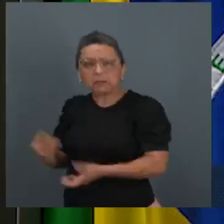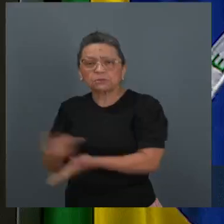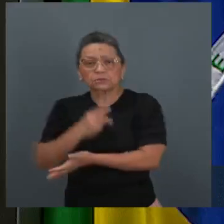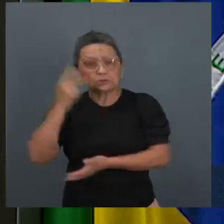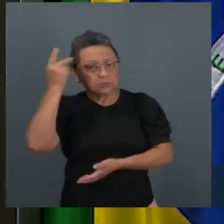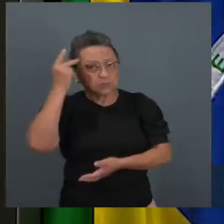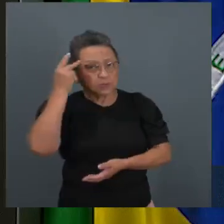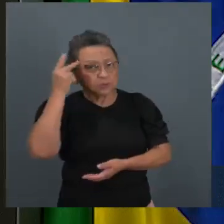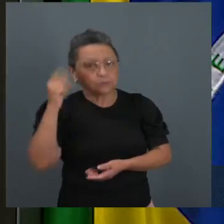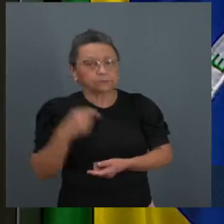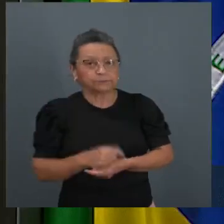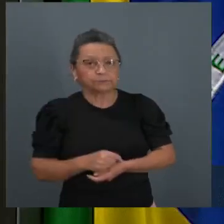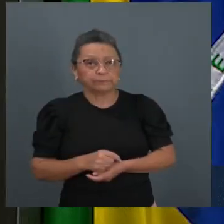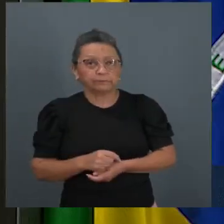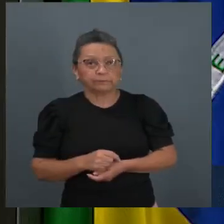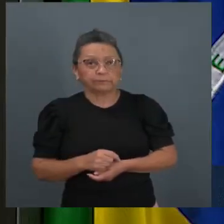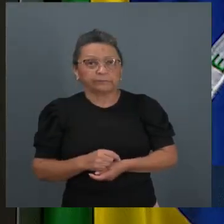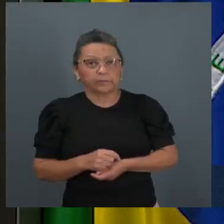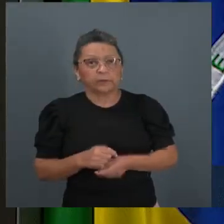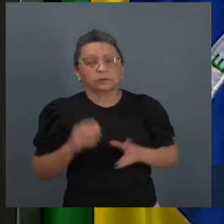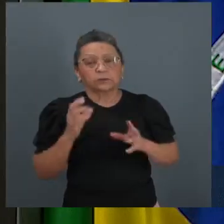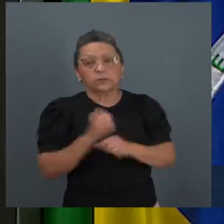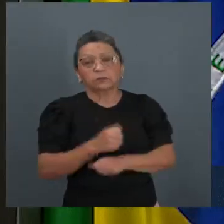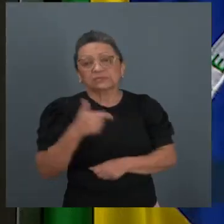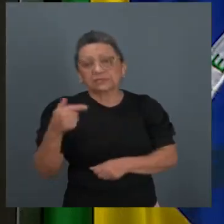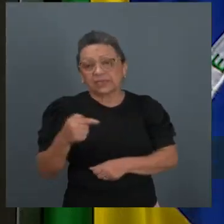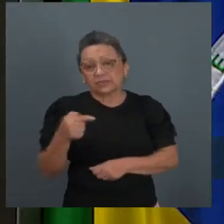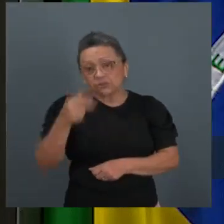Paulo, onde 7